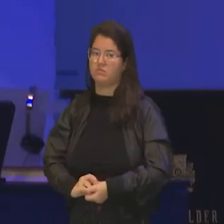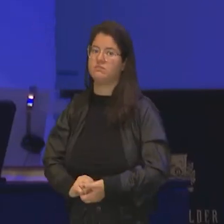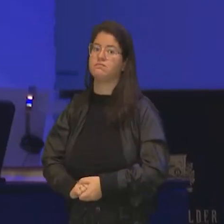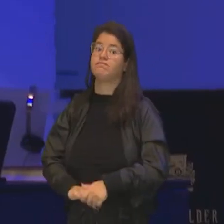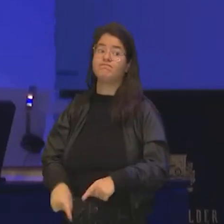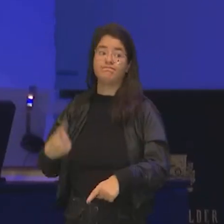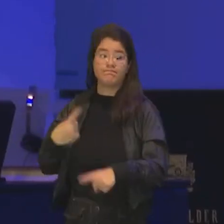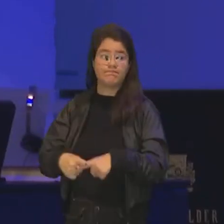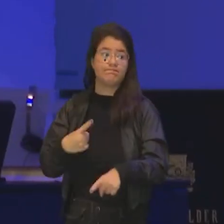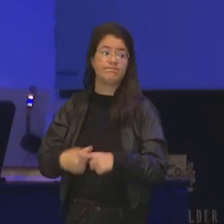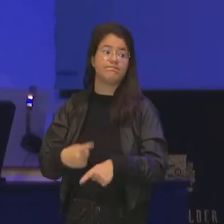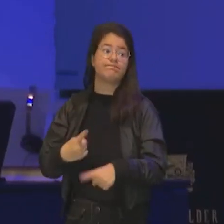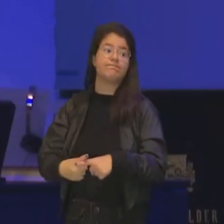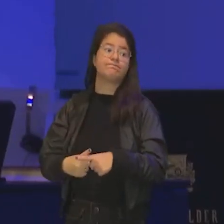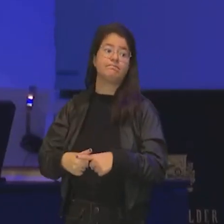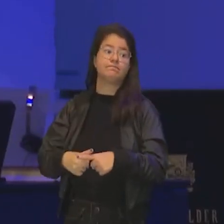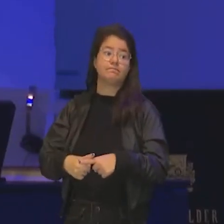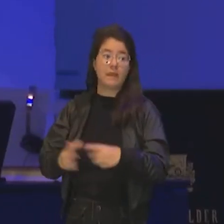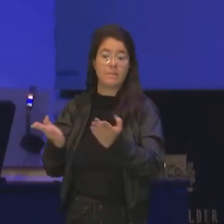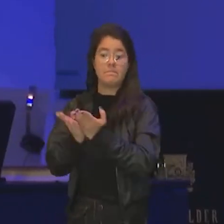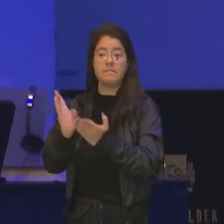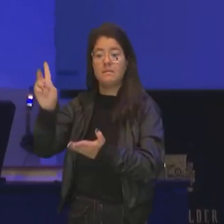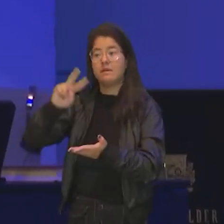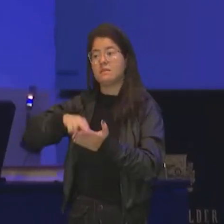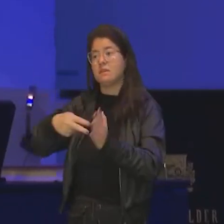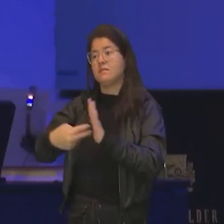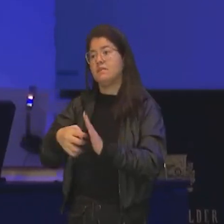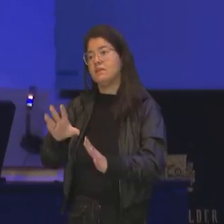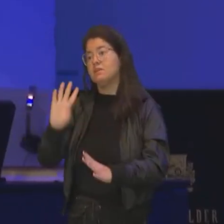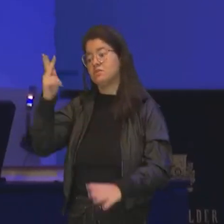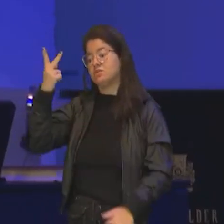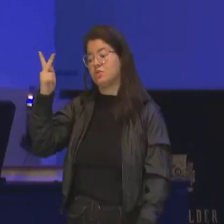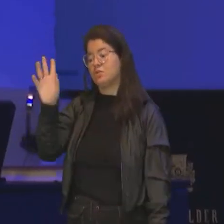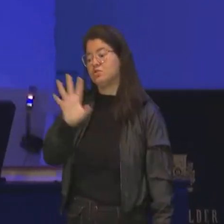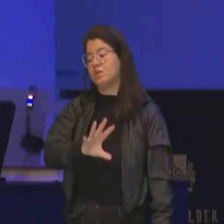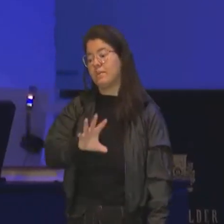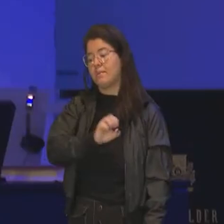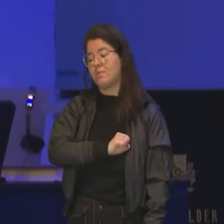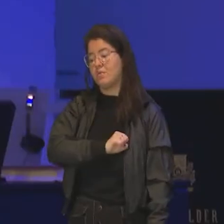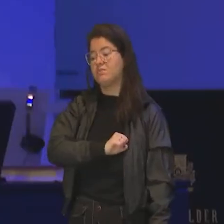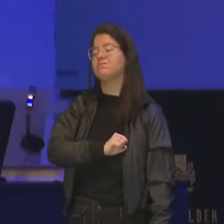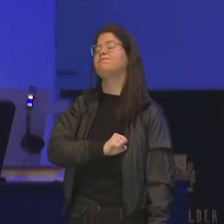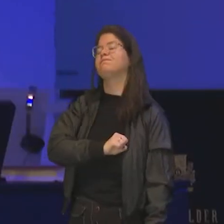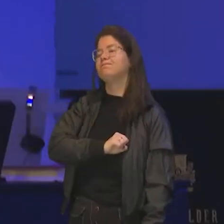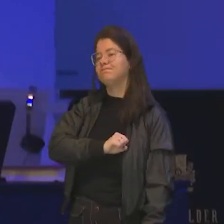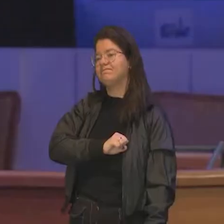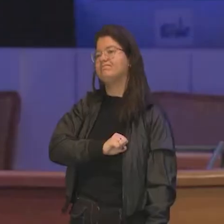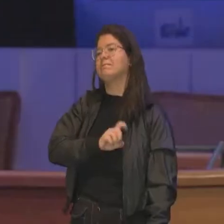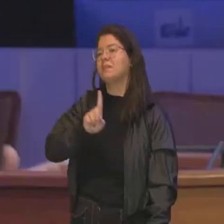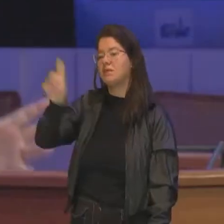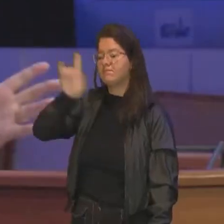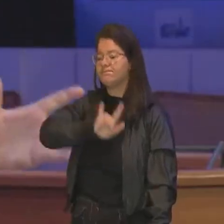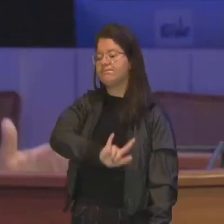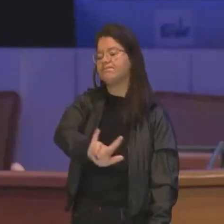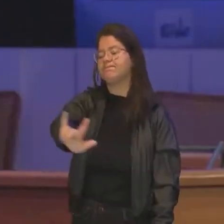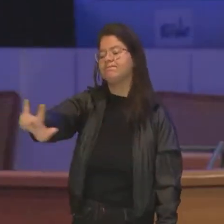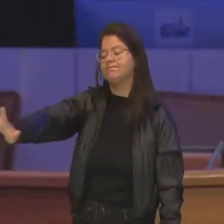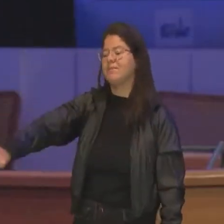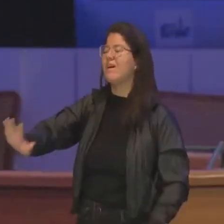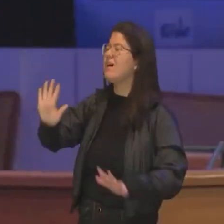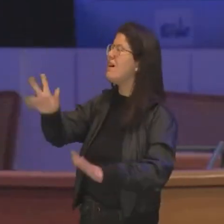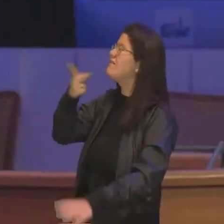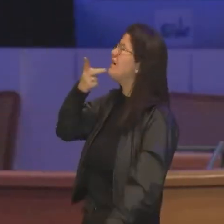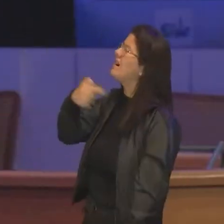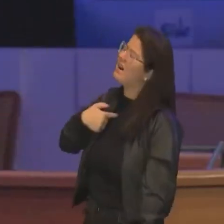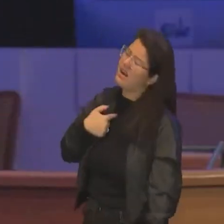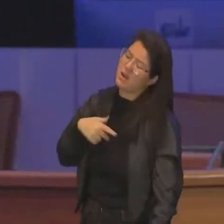Porque a Bíblia é uma história de amor. É uma história de amor de Deus para conosco. Ah, pastor, mas eu erro